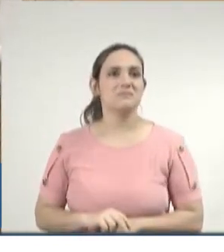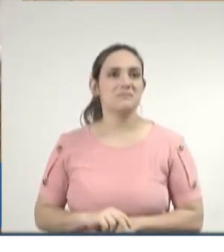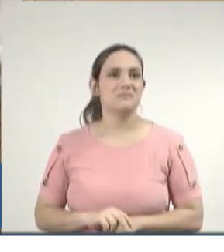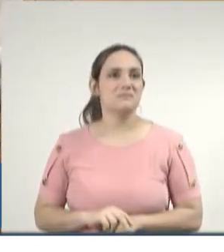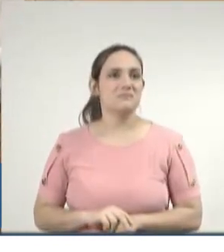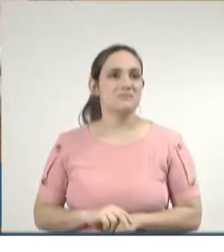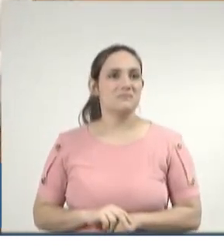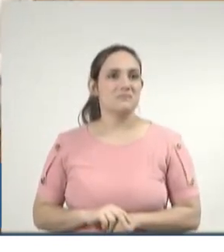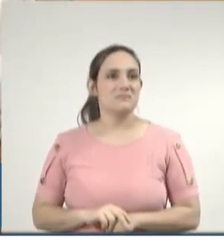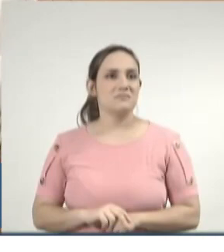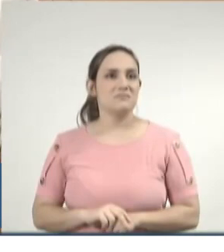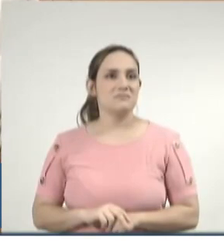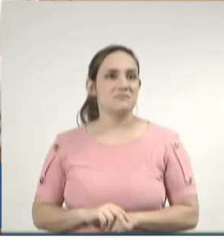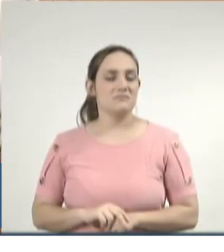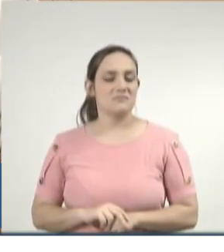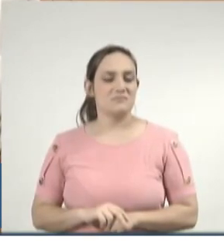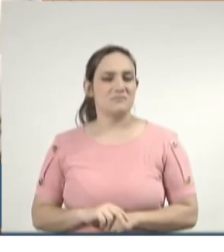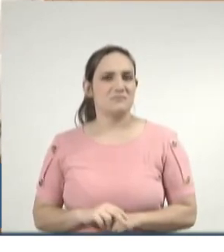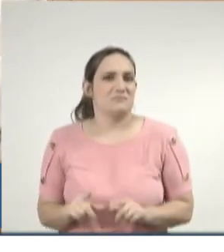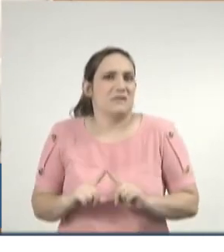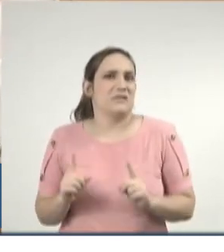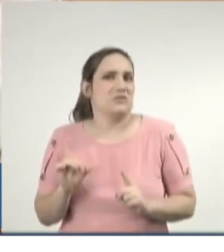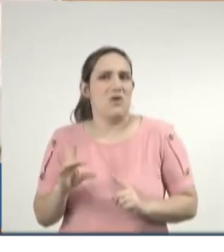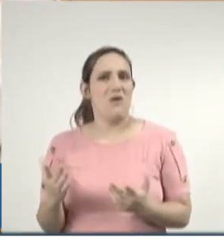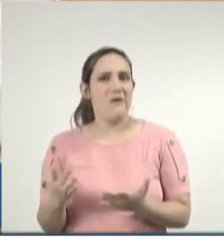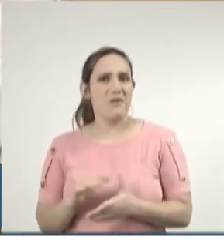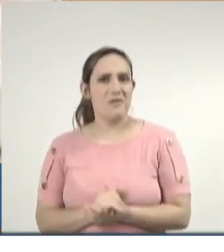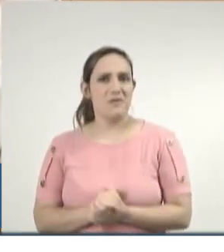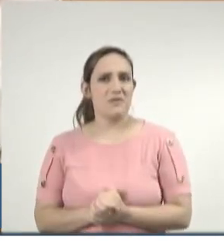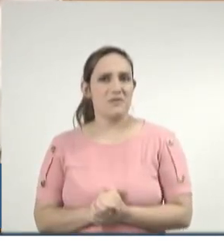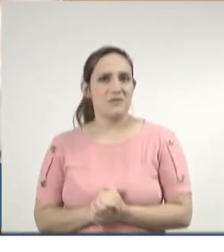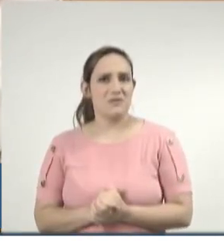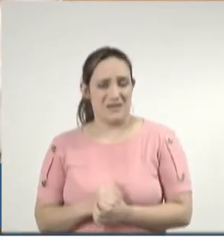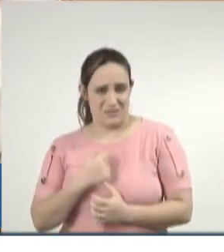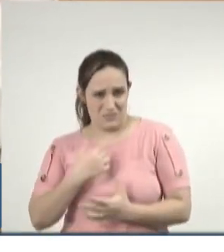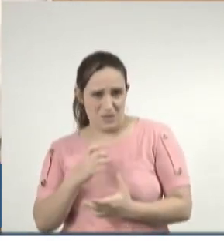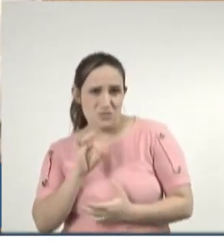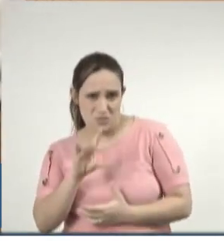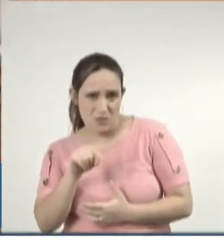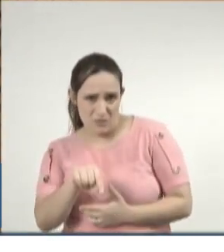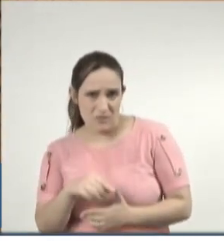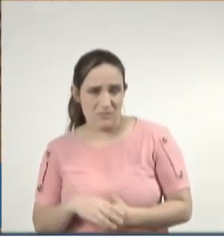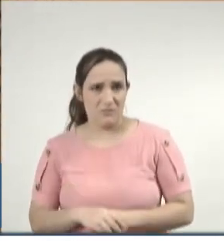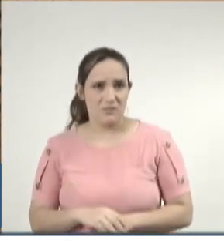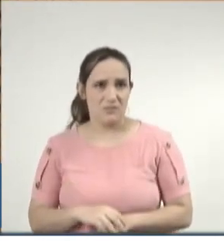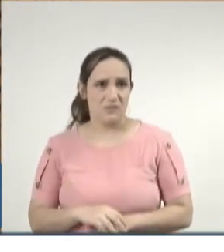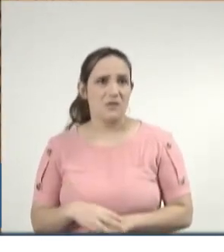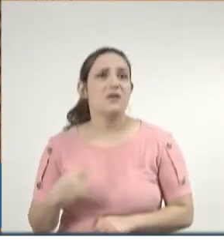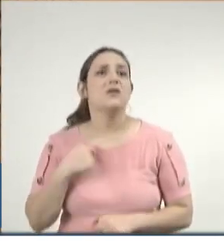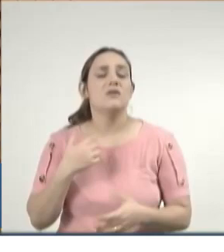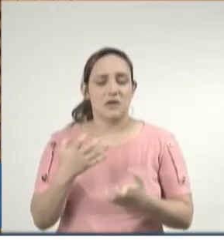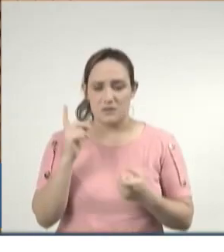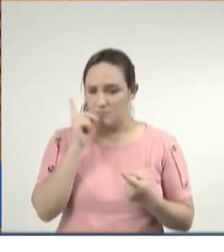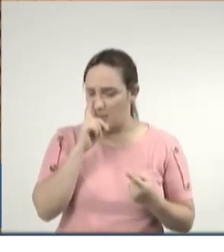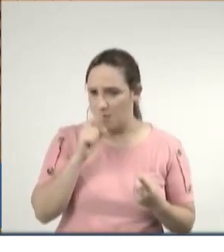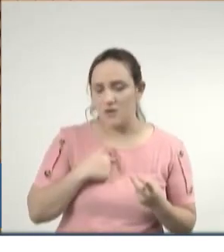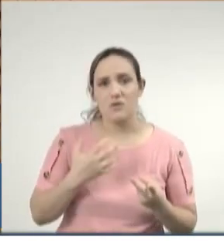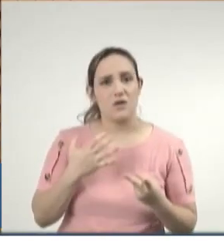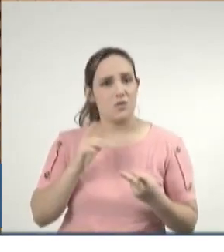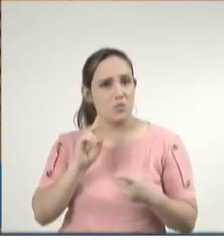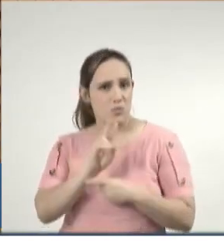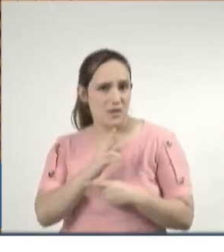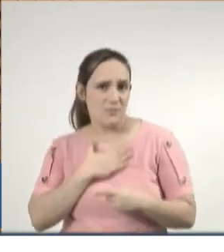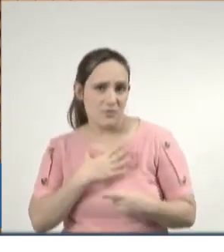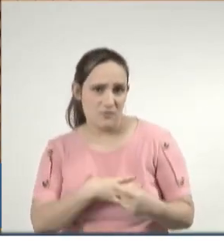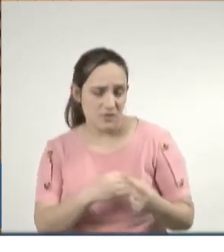não está confortável para ninguém se resumir a isso. A gente quer se resumir a isso? Não, eu quero ser mãe, eu quero cuidar dos meus filhos,